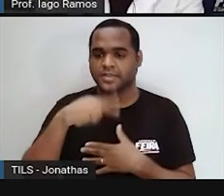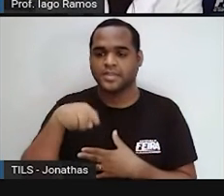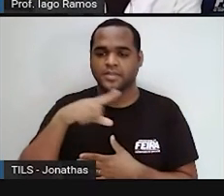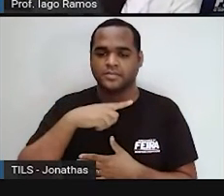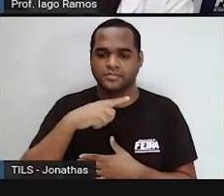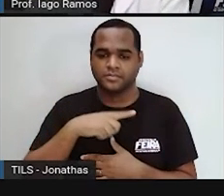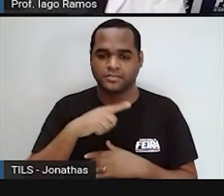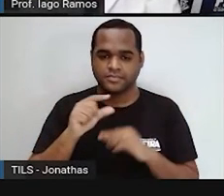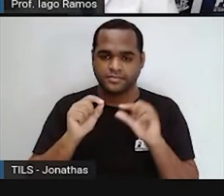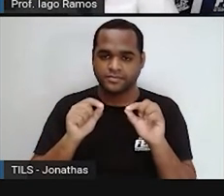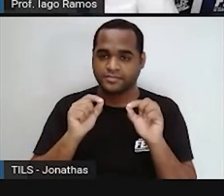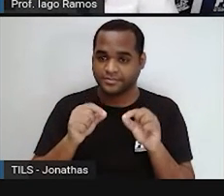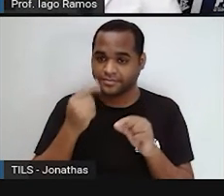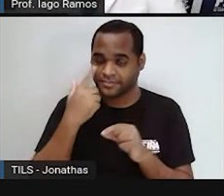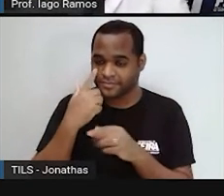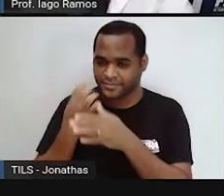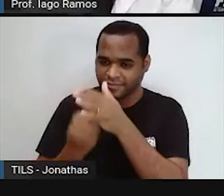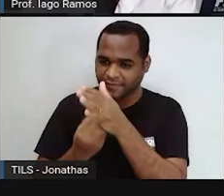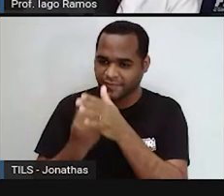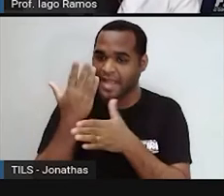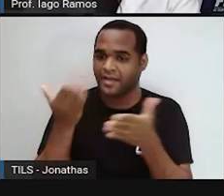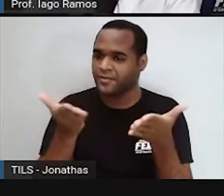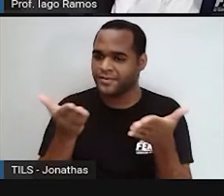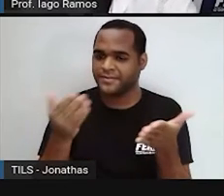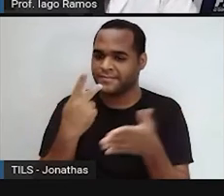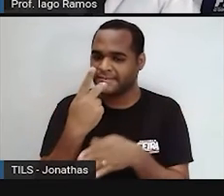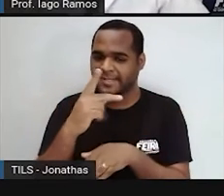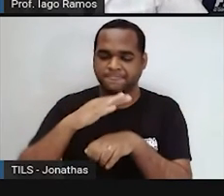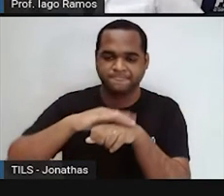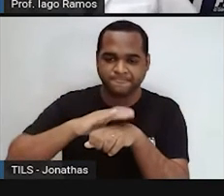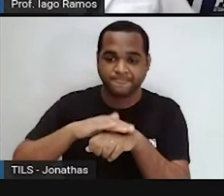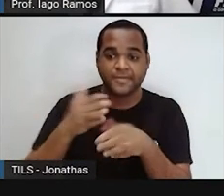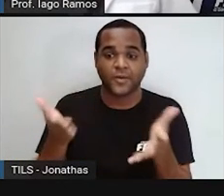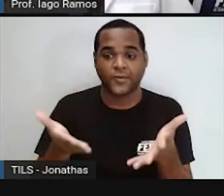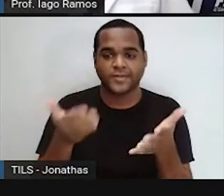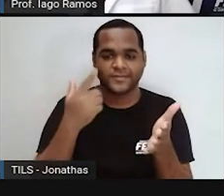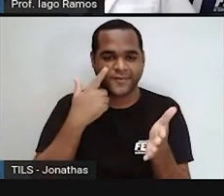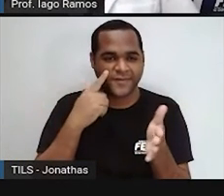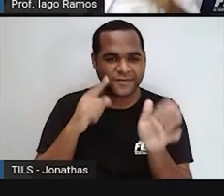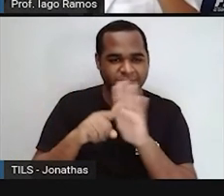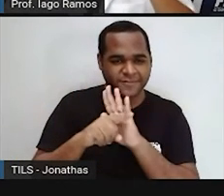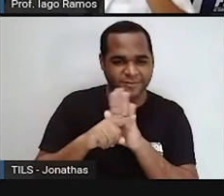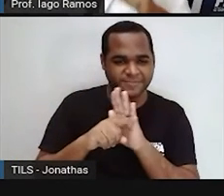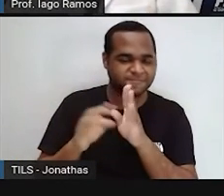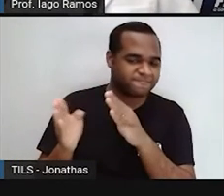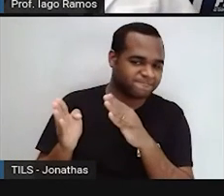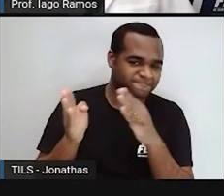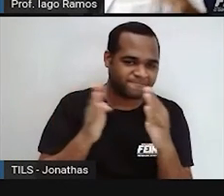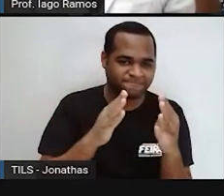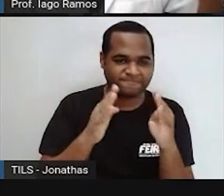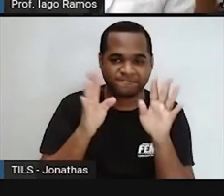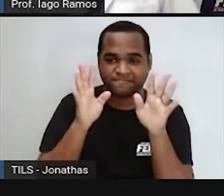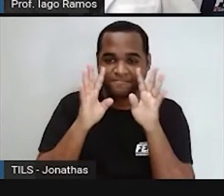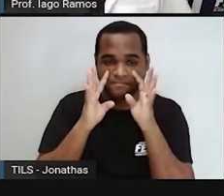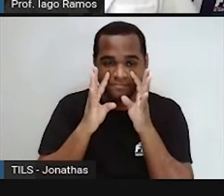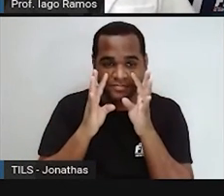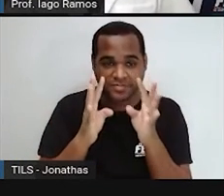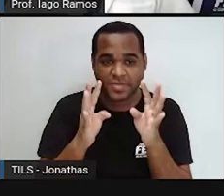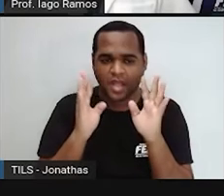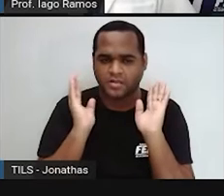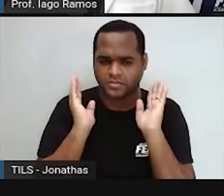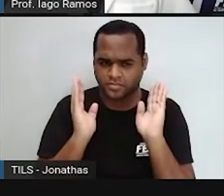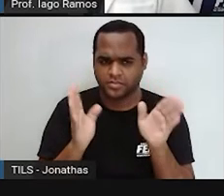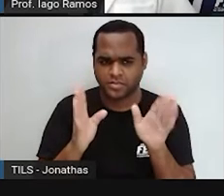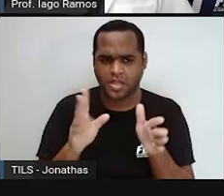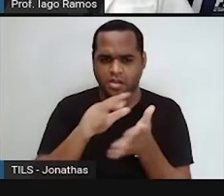o quê vai aparecer agora para você nesse vídeo aqui atenção já